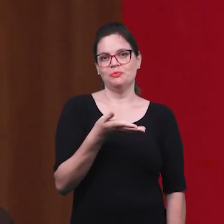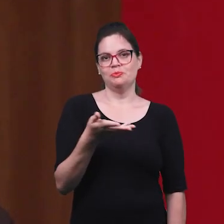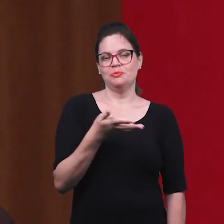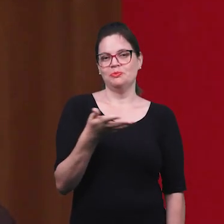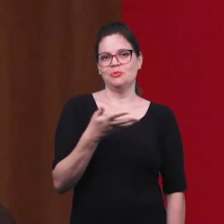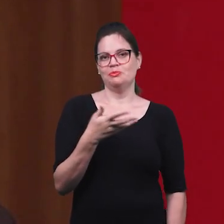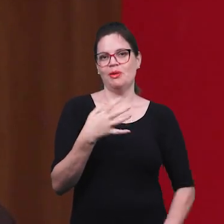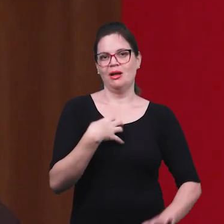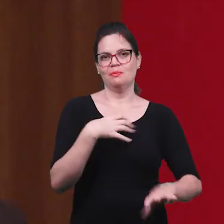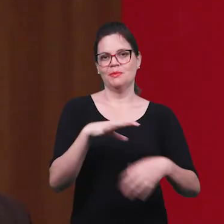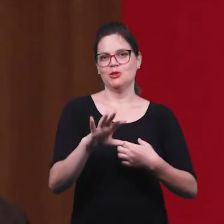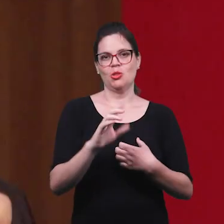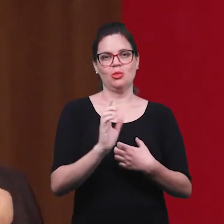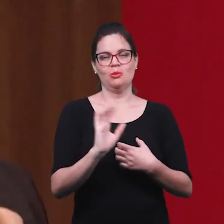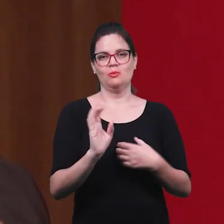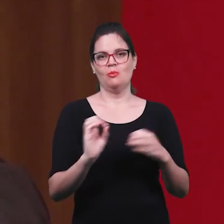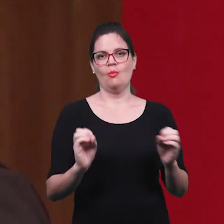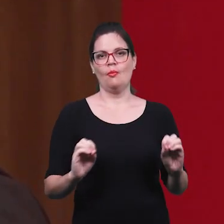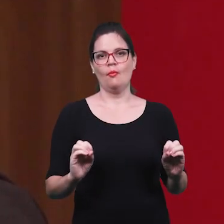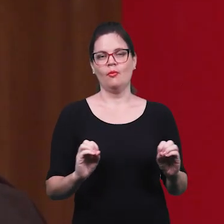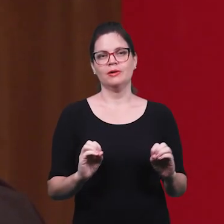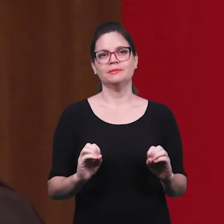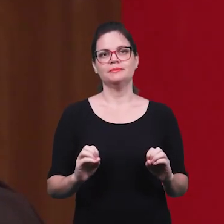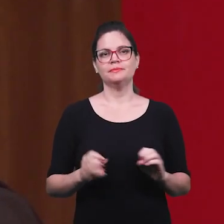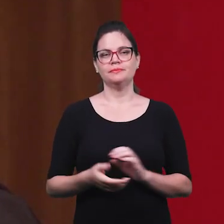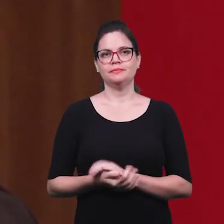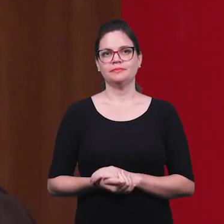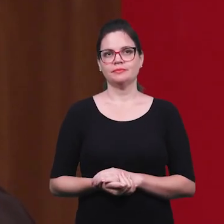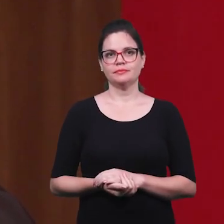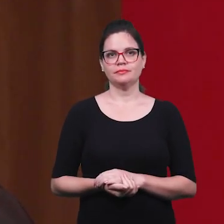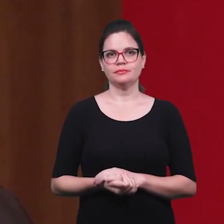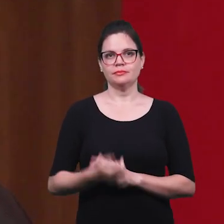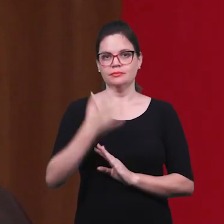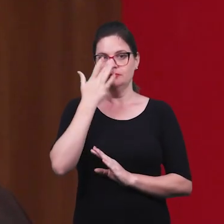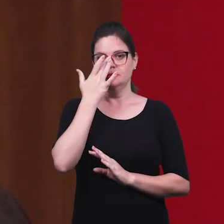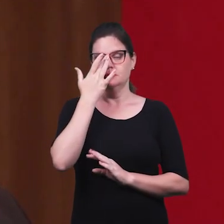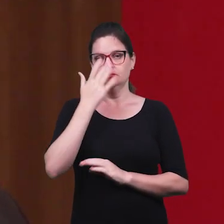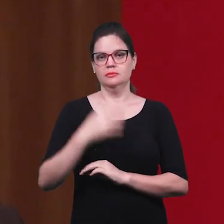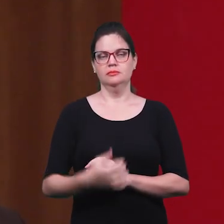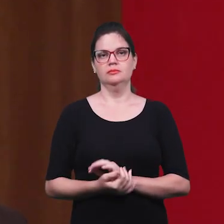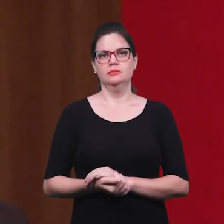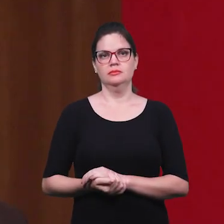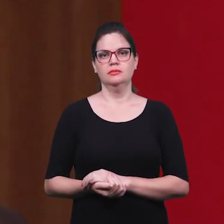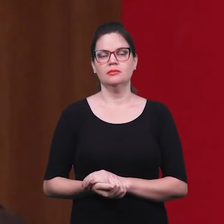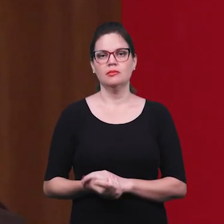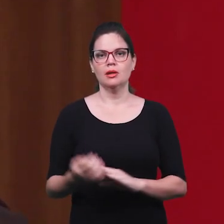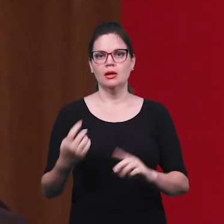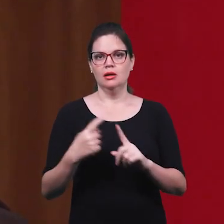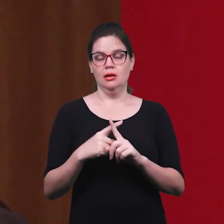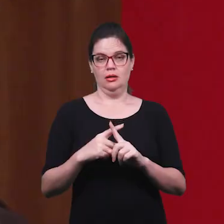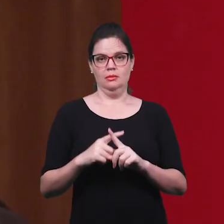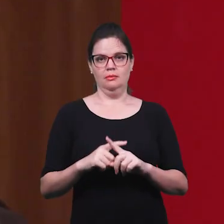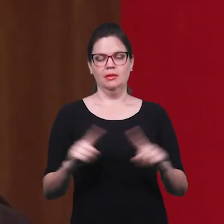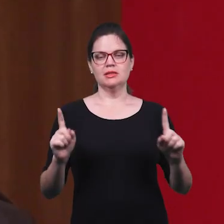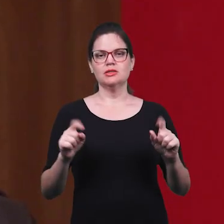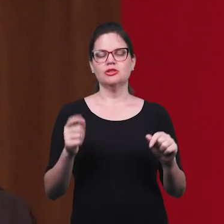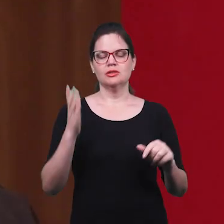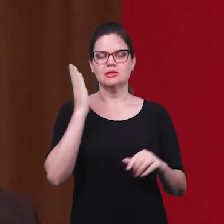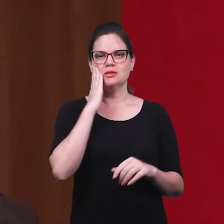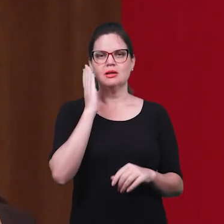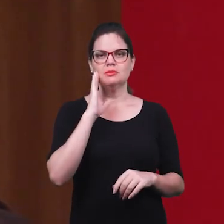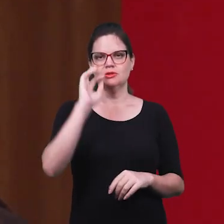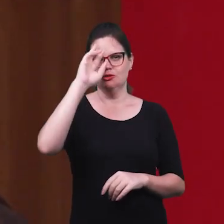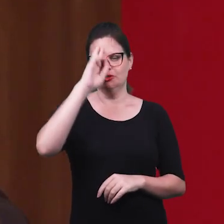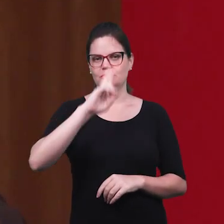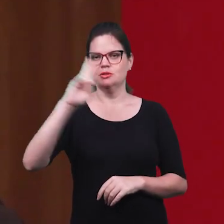comum o Senhor opera a salvação num familiar. Aquela família conhece o Senhor, aquela